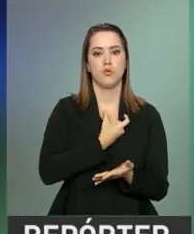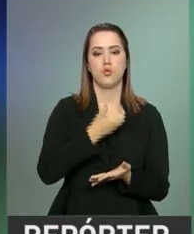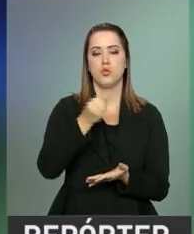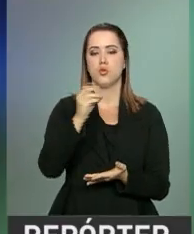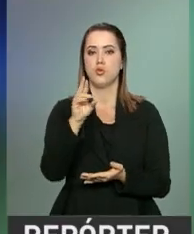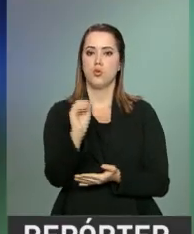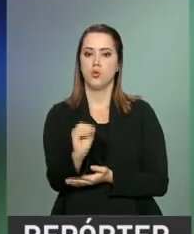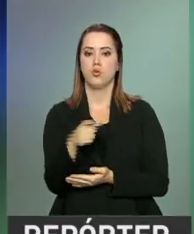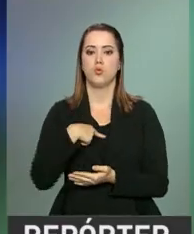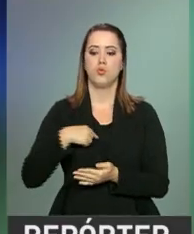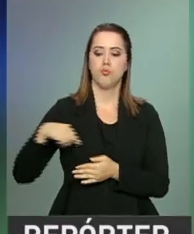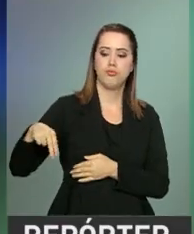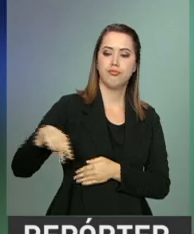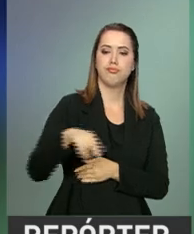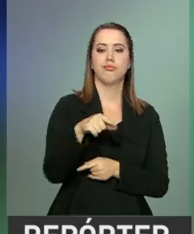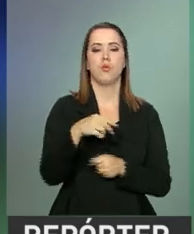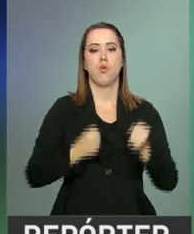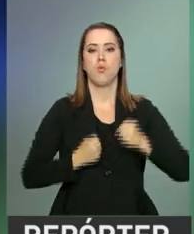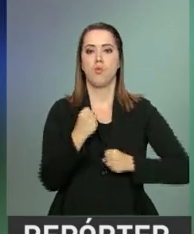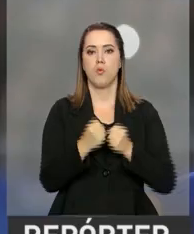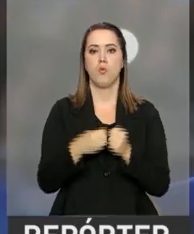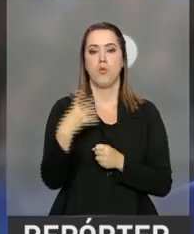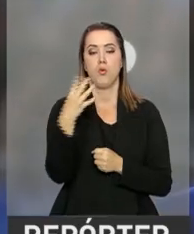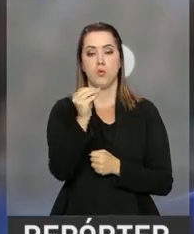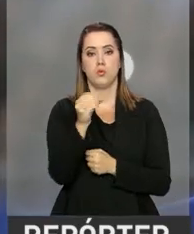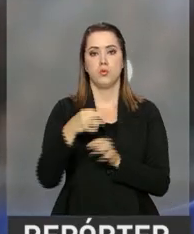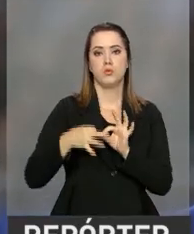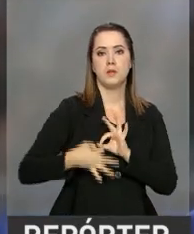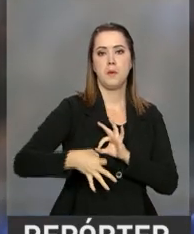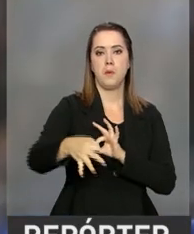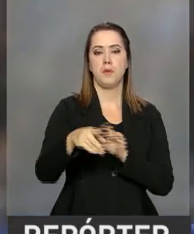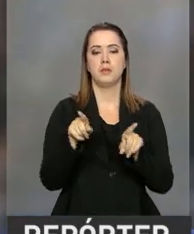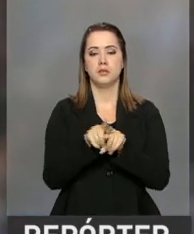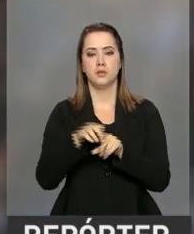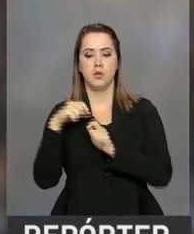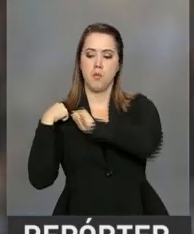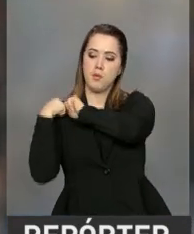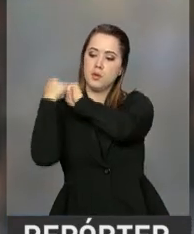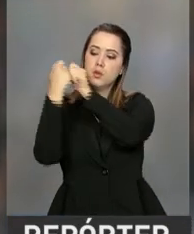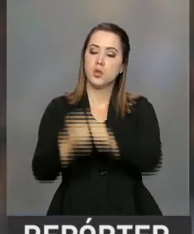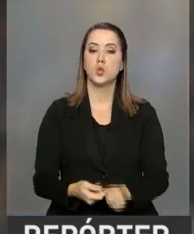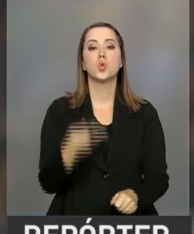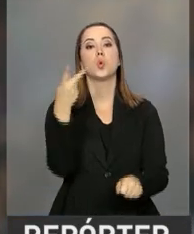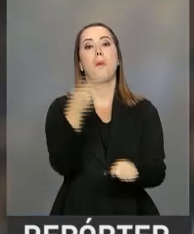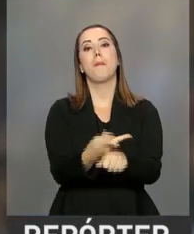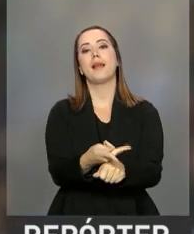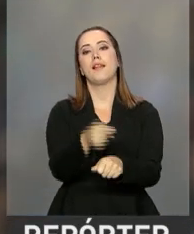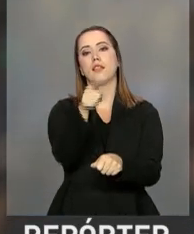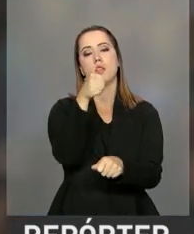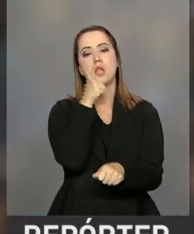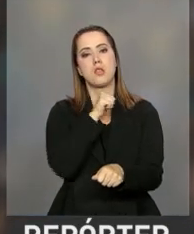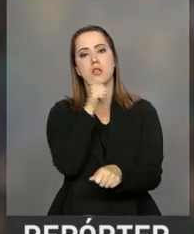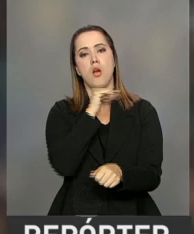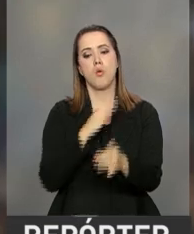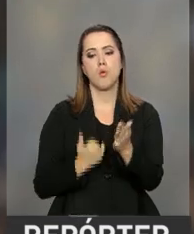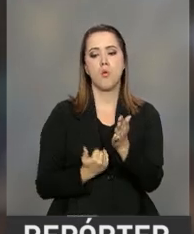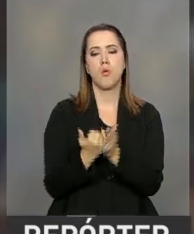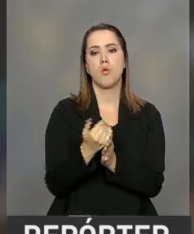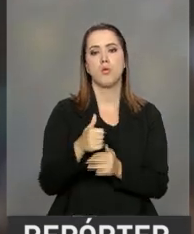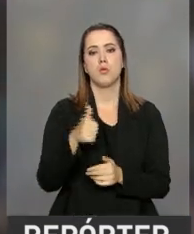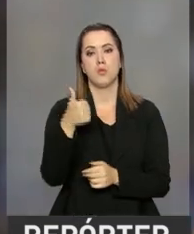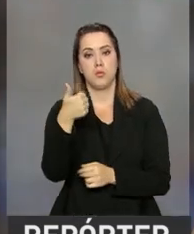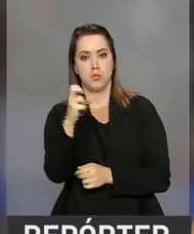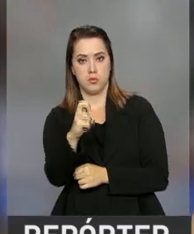atletismo na prova dos 400 m rasos no judô Lúcia Teixeira ganhou a prata ela pratica o esporte desde os